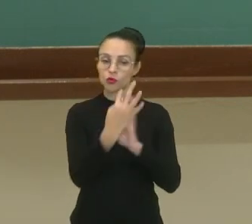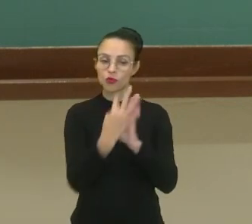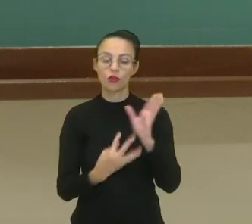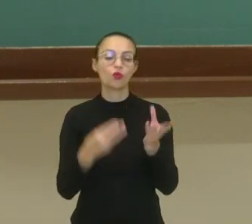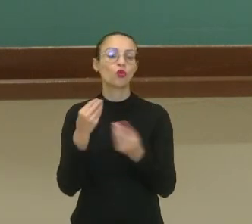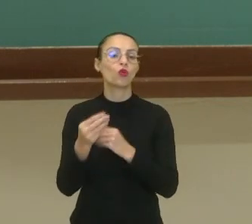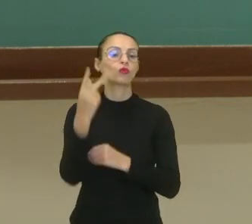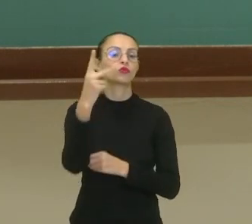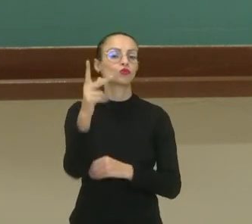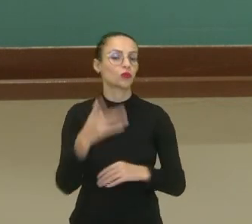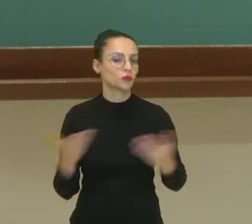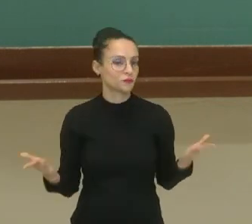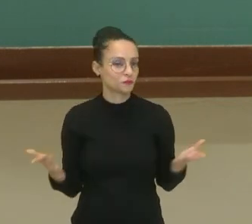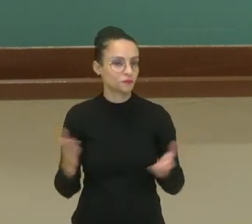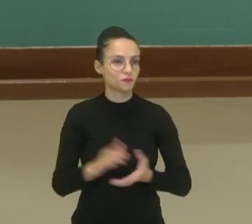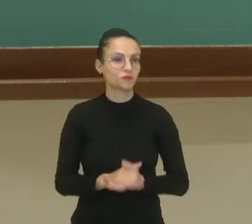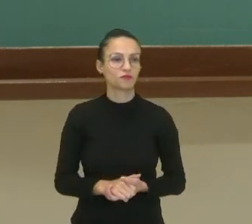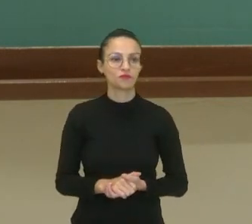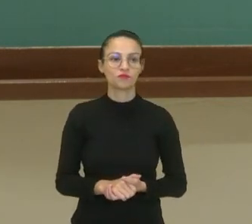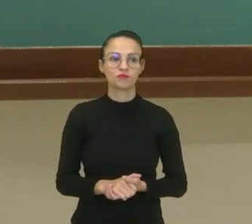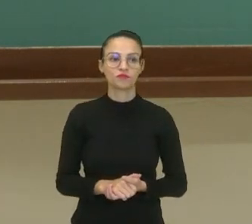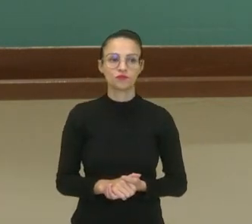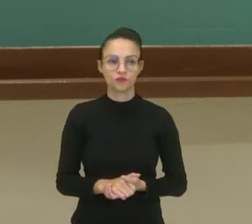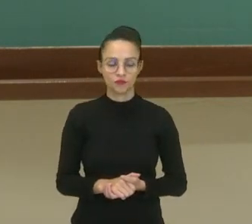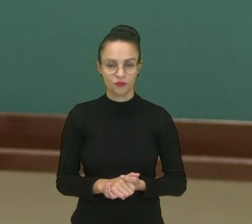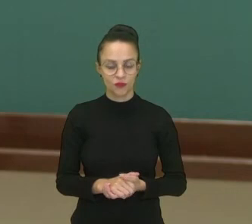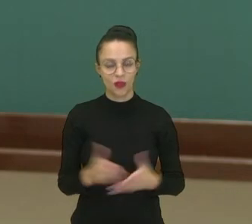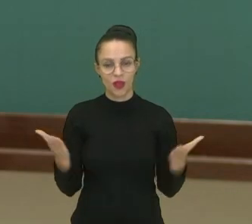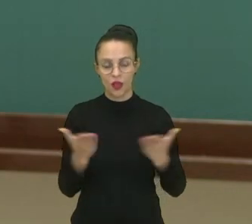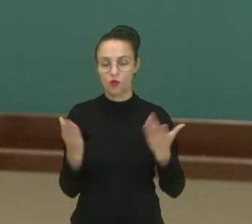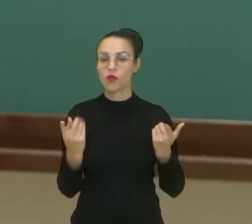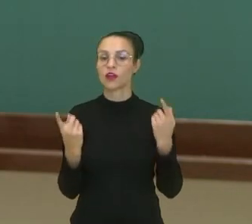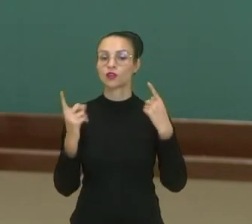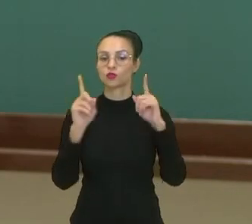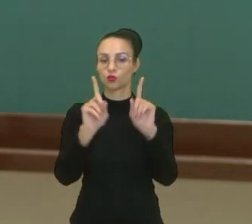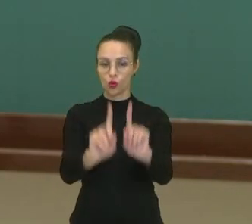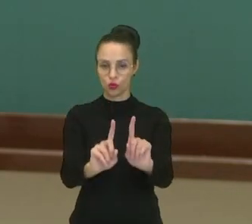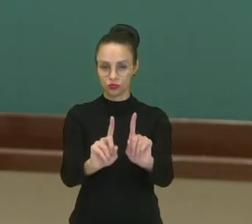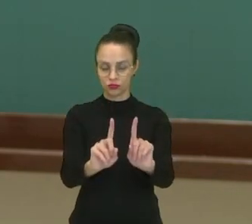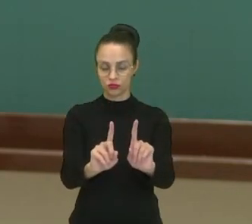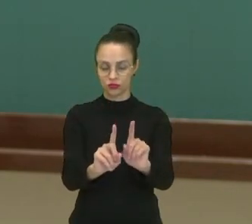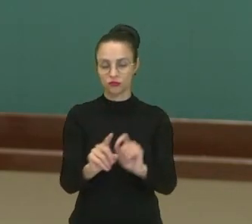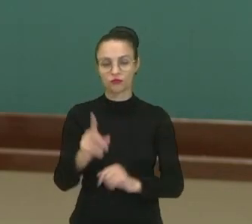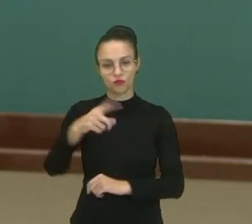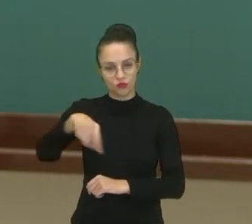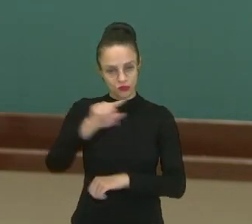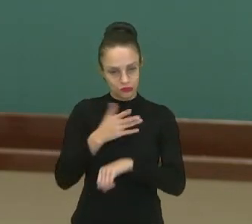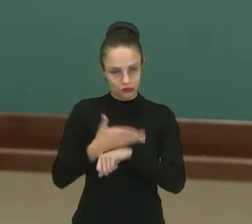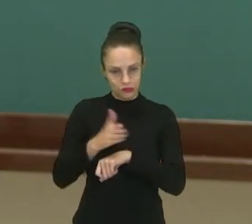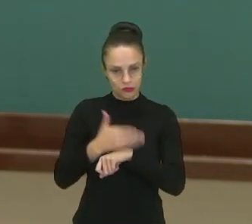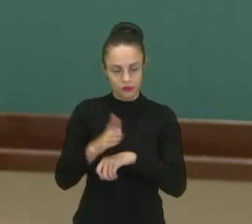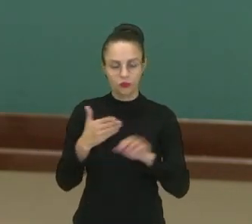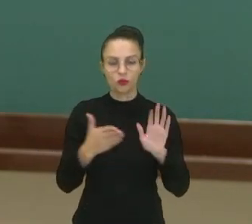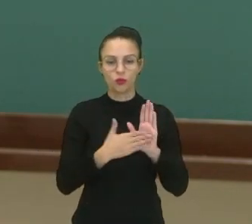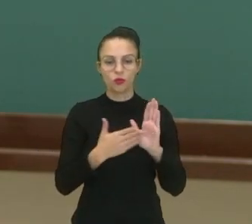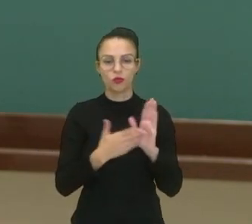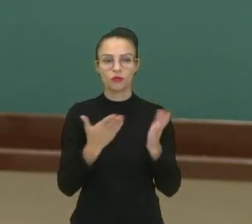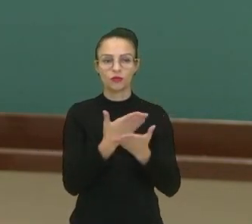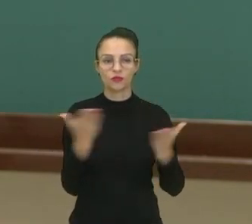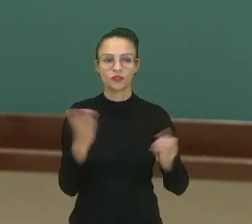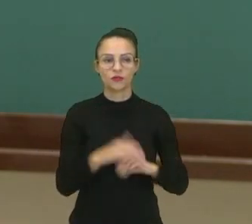a sua atualização? Forme uma dupla então agora, né? Na mão na massa a gente vai propor isso para